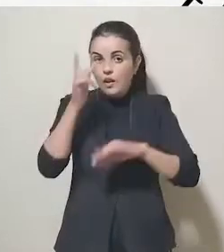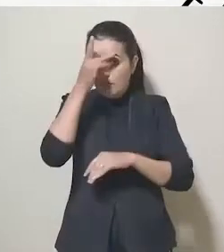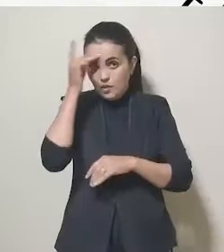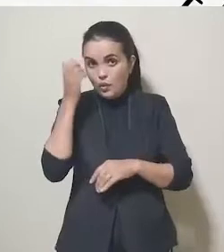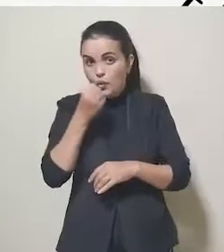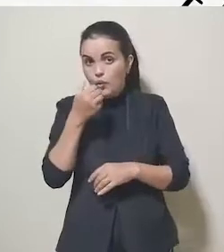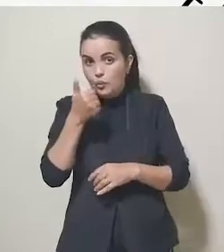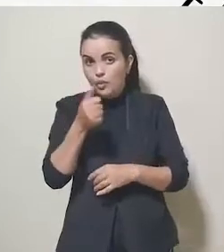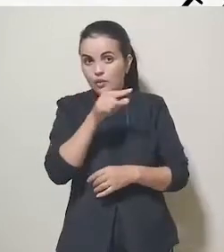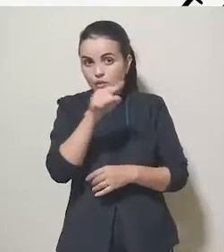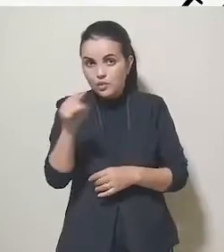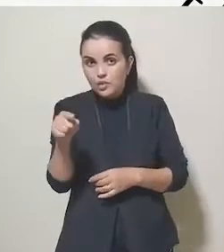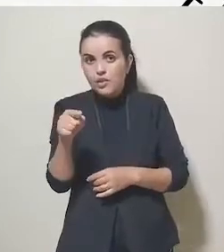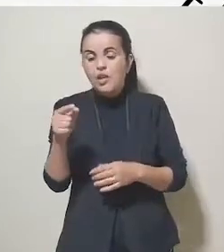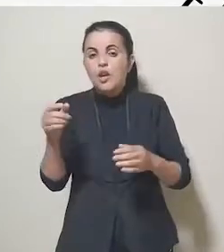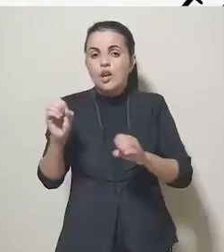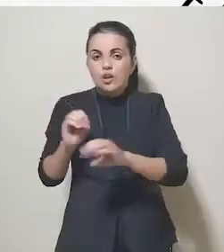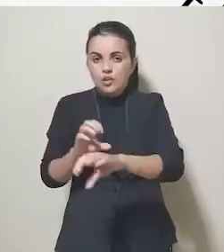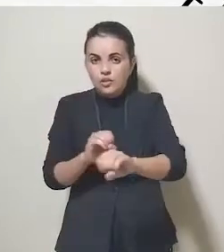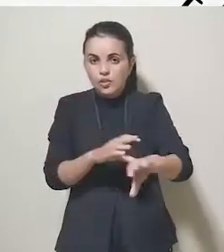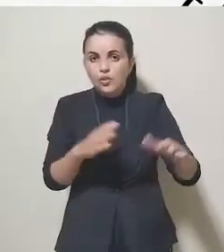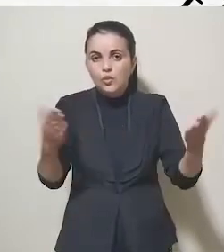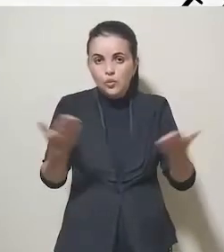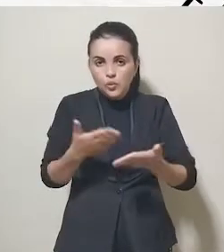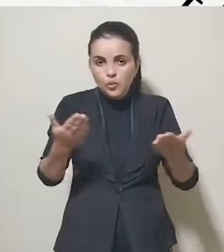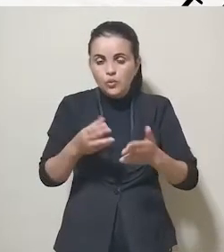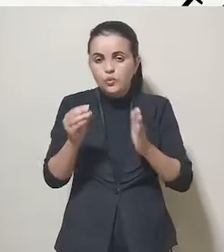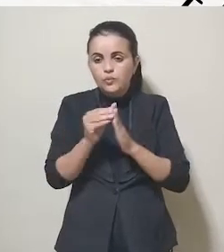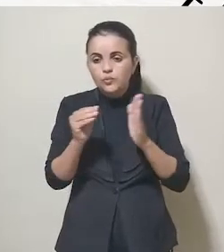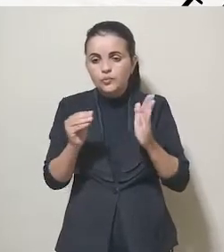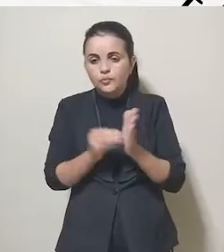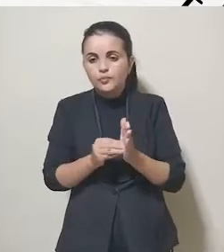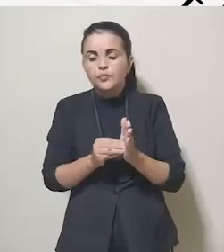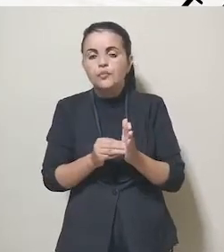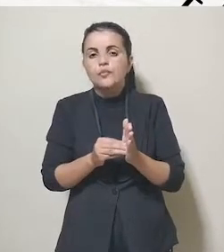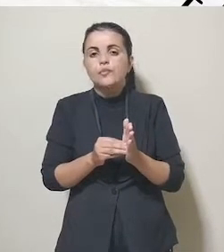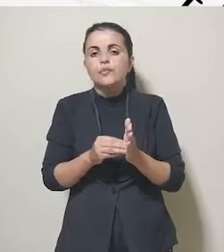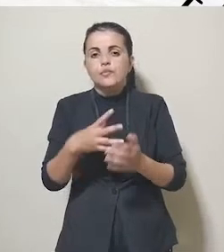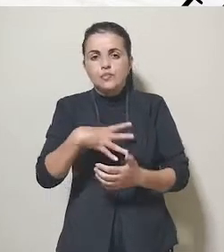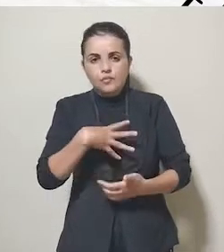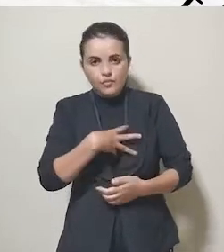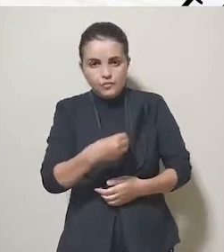Olá pessoal, tudo bem com vocês? Na aula de hoje nós vamos falar sobre reprodução humana.